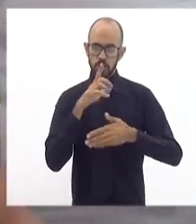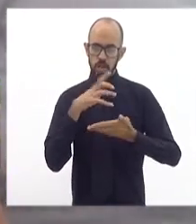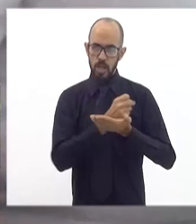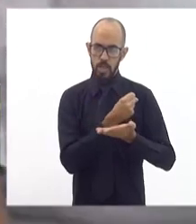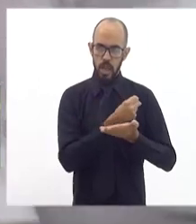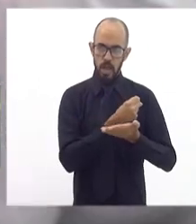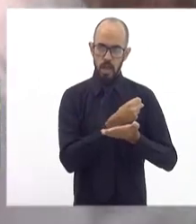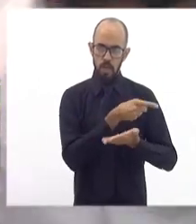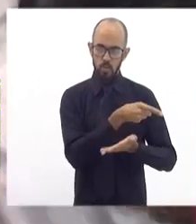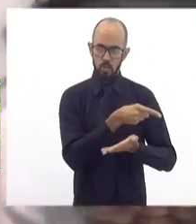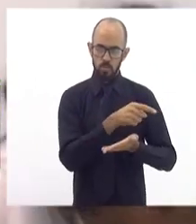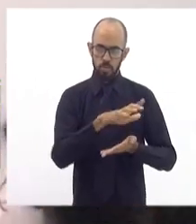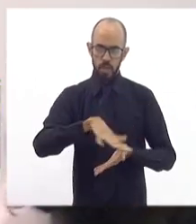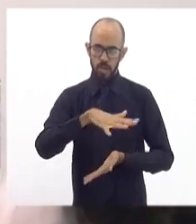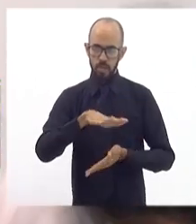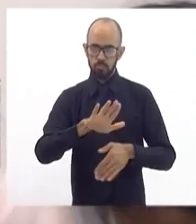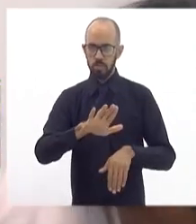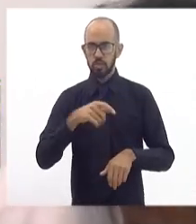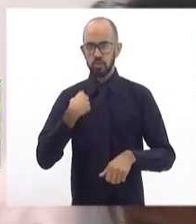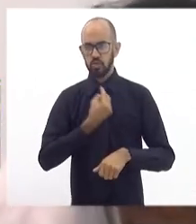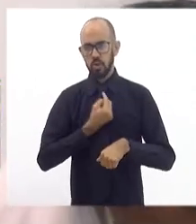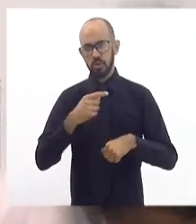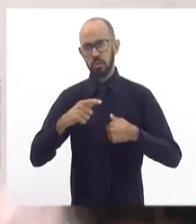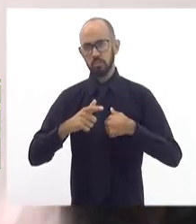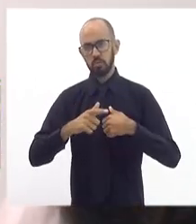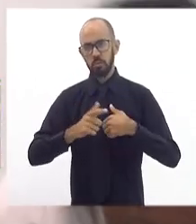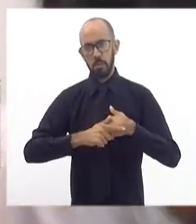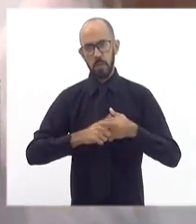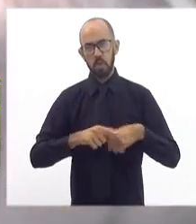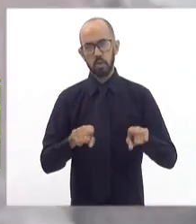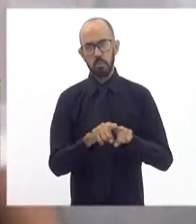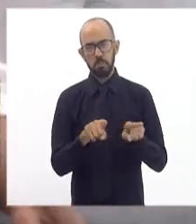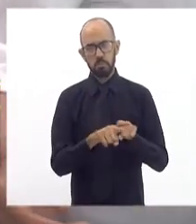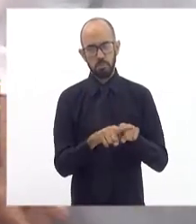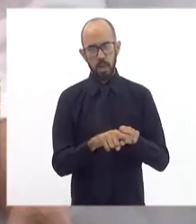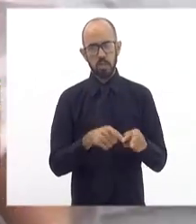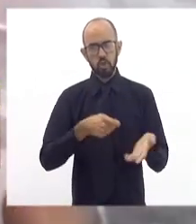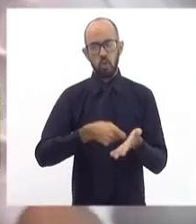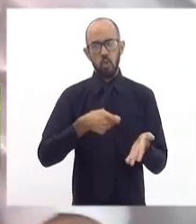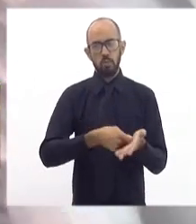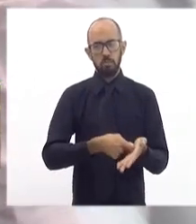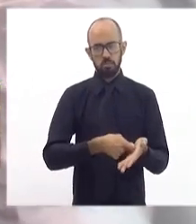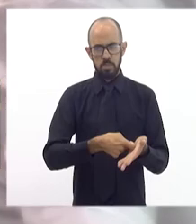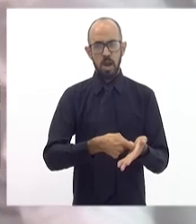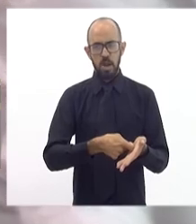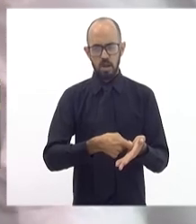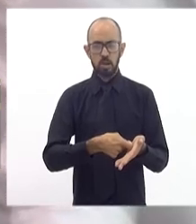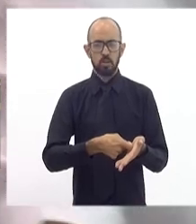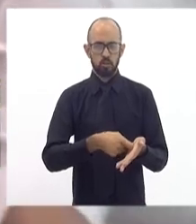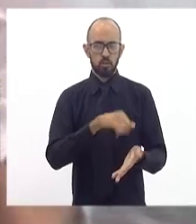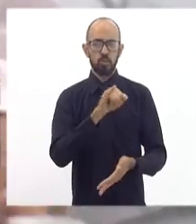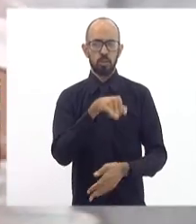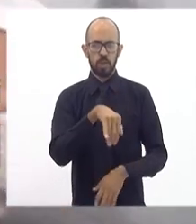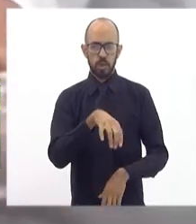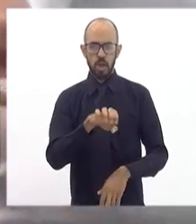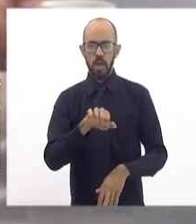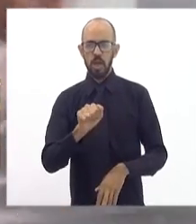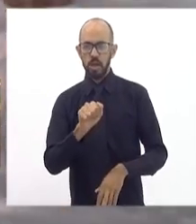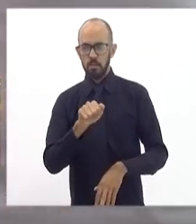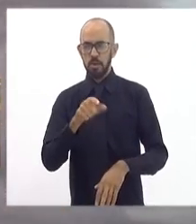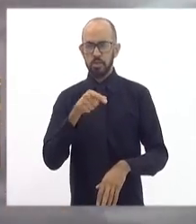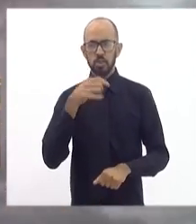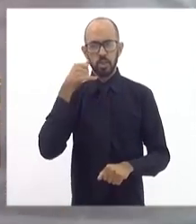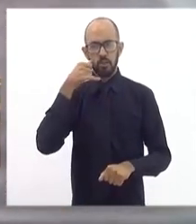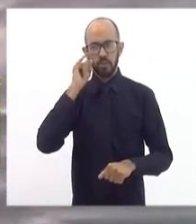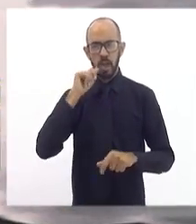mas também a gente tem nosso papel de cobrar o Inea e principalmente Secretaria de Meio Ambiente para que tudo seja feito de forma correta e a gente não